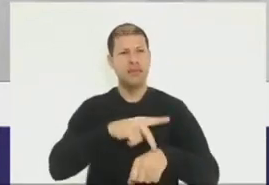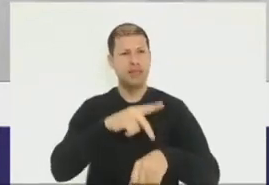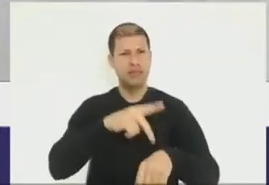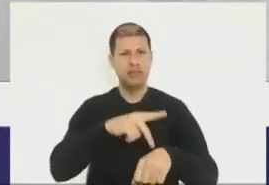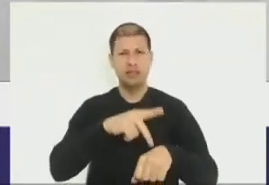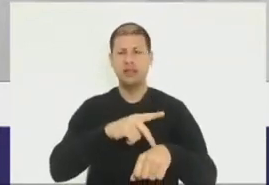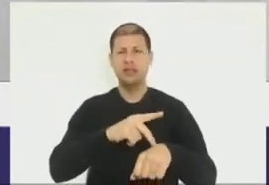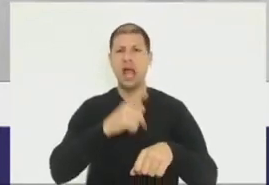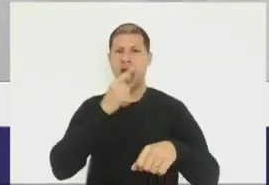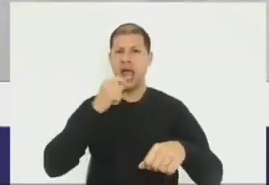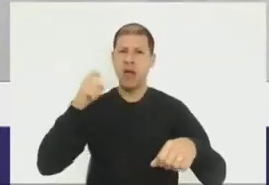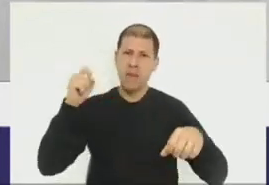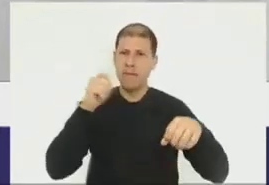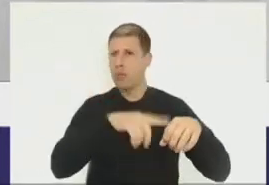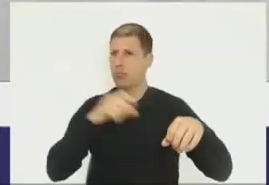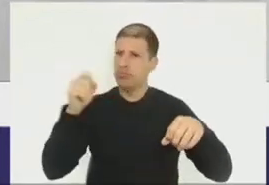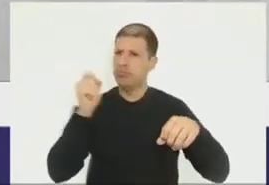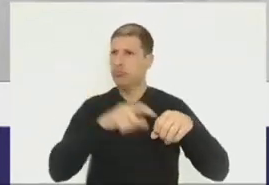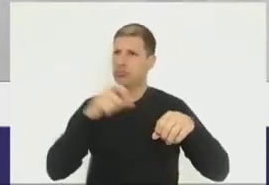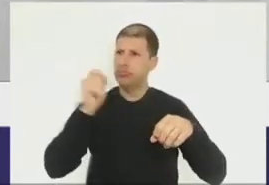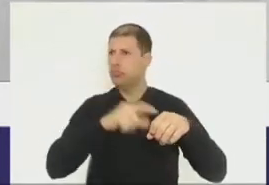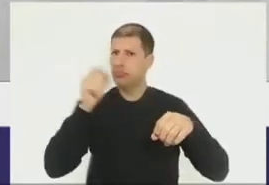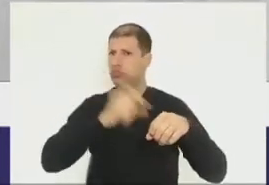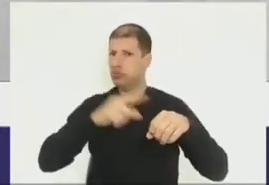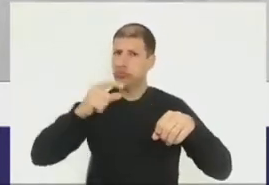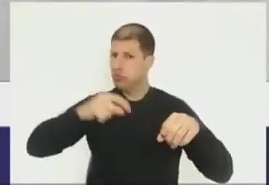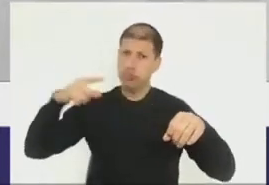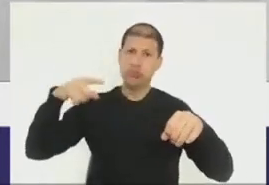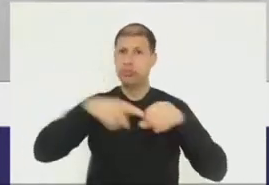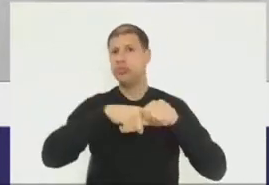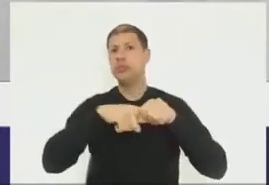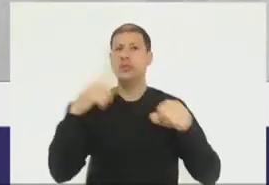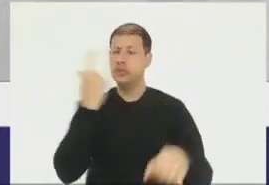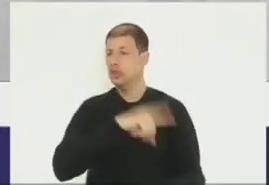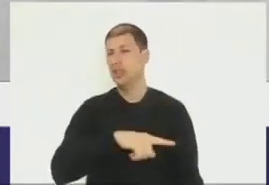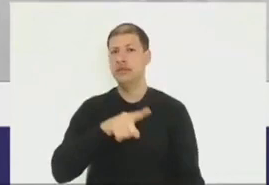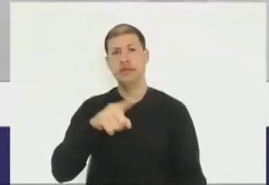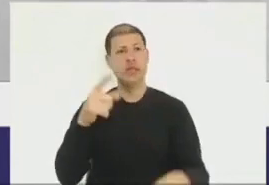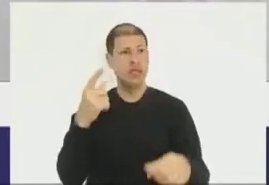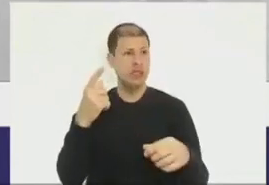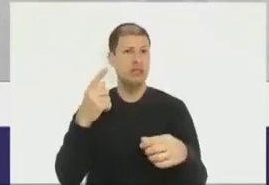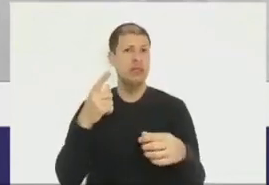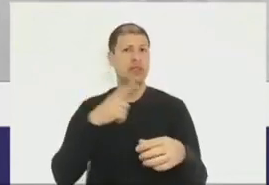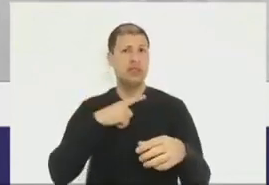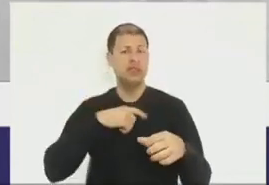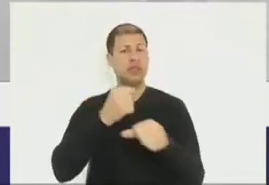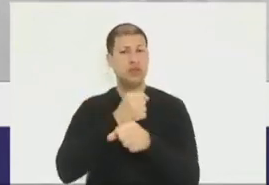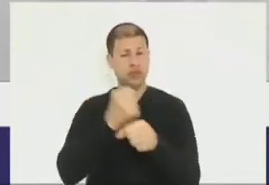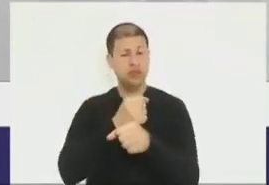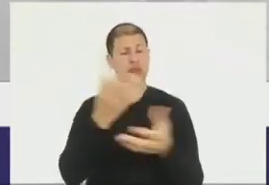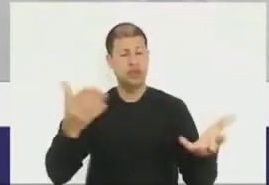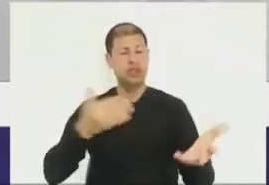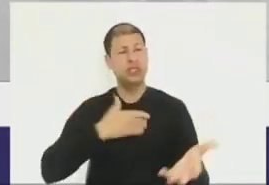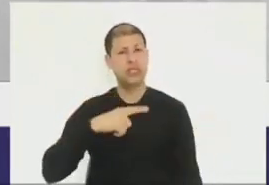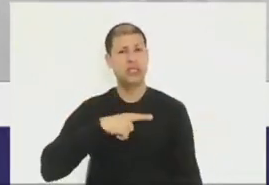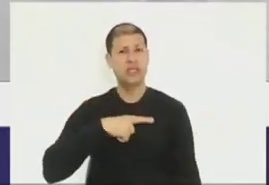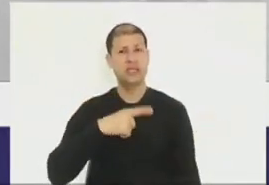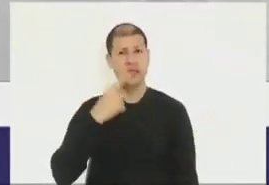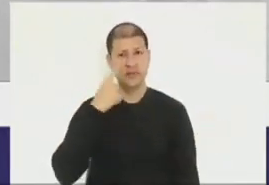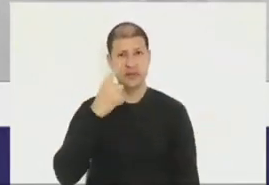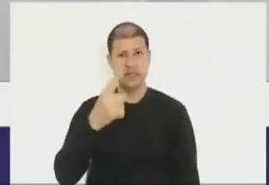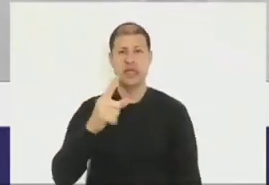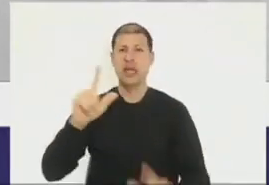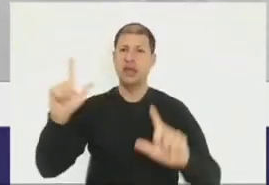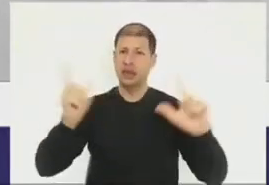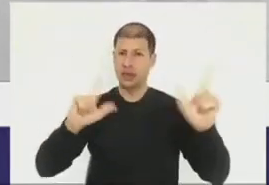E foi ali construído, a obra está sendo feita. Estive ali com a TV Câmara